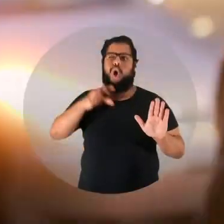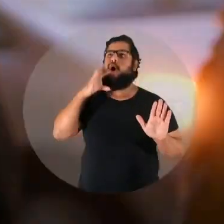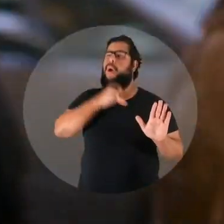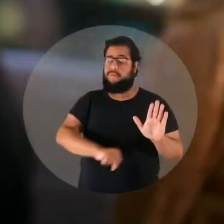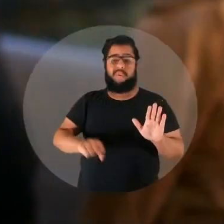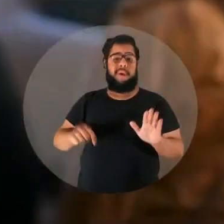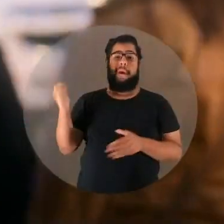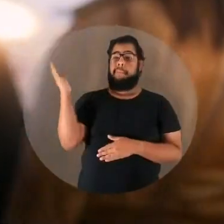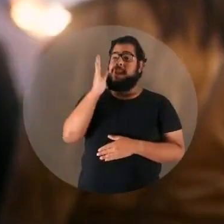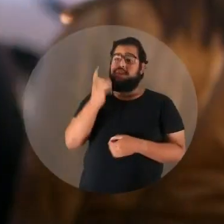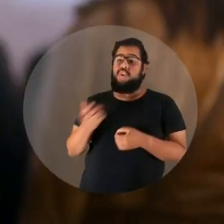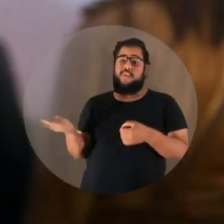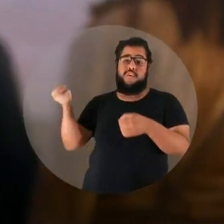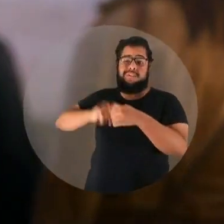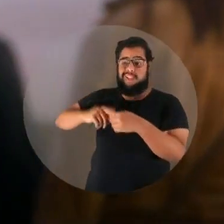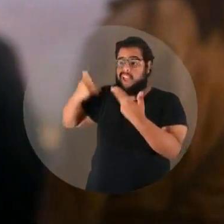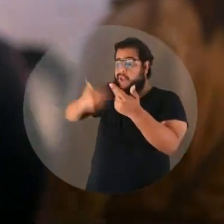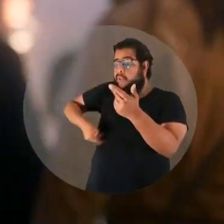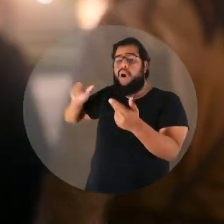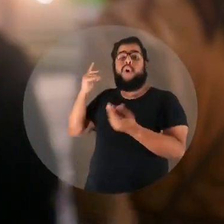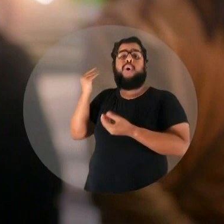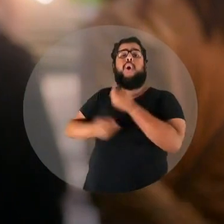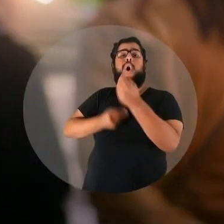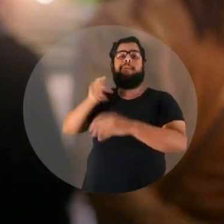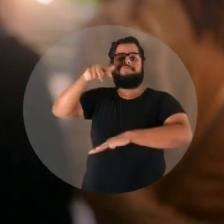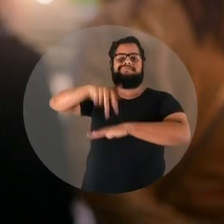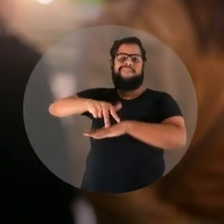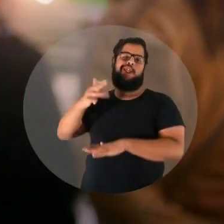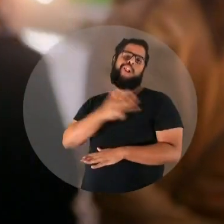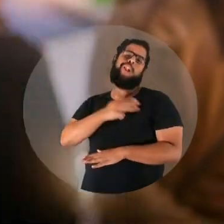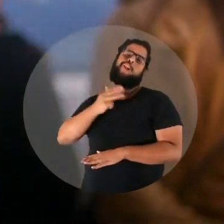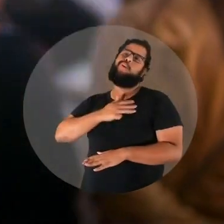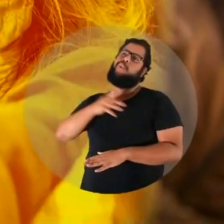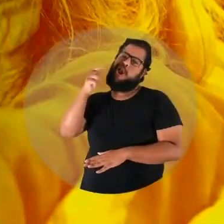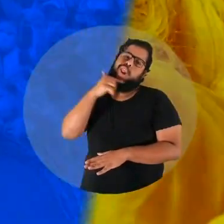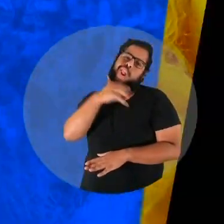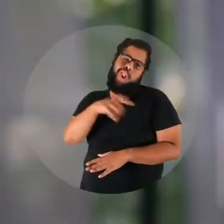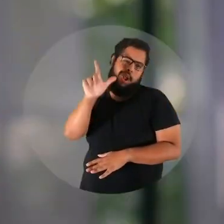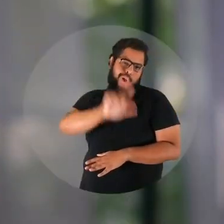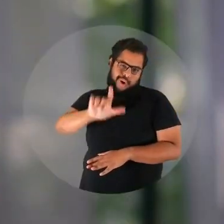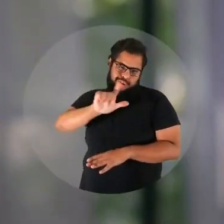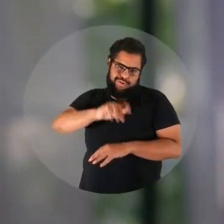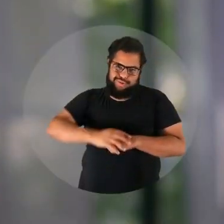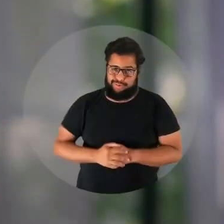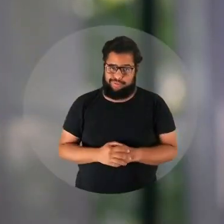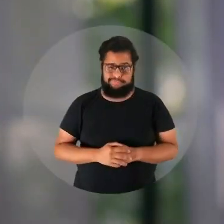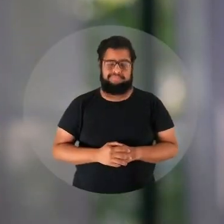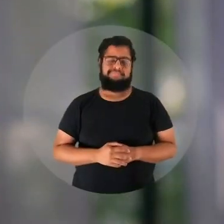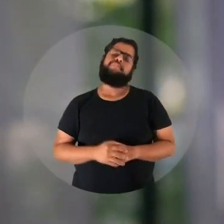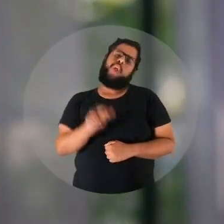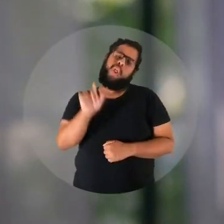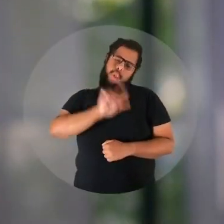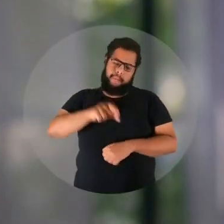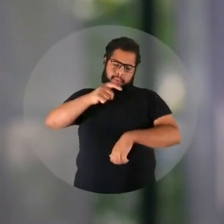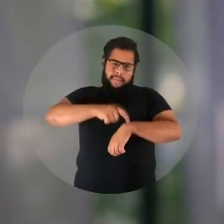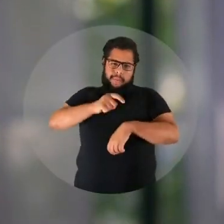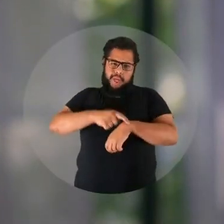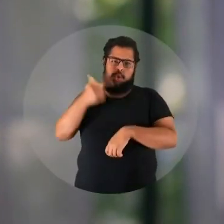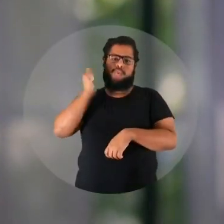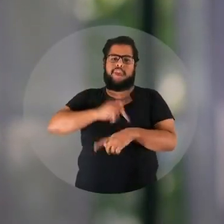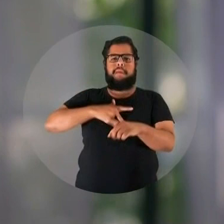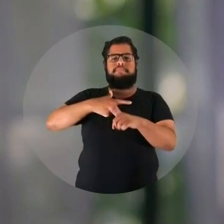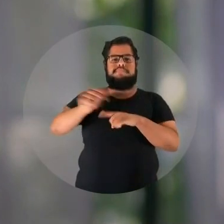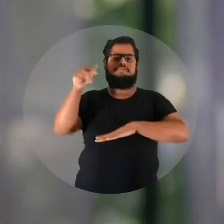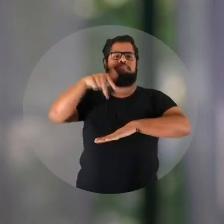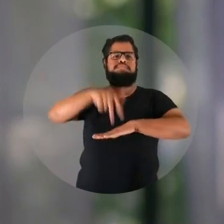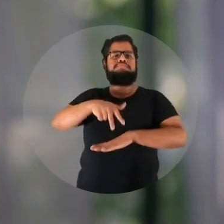voltar a ser o que era antes, o único presidente que tem condições para isso é o Lula, sem dúvida. Na hora que você ganha as eleições, você precisa